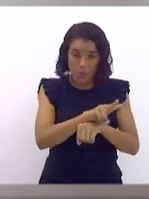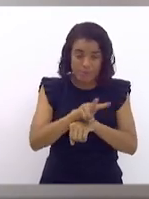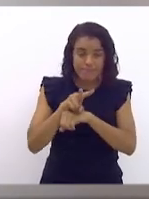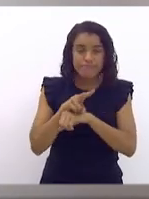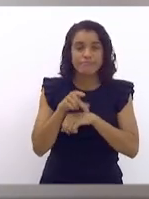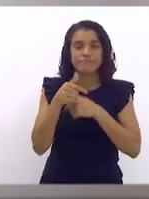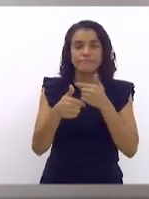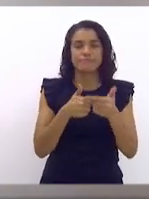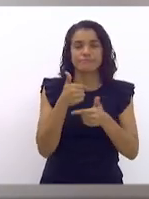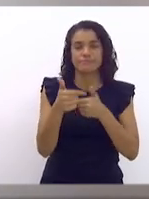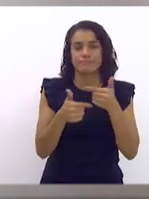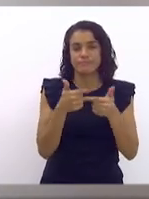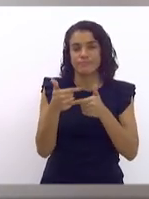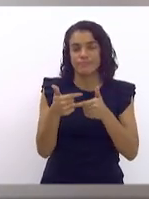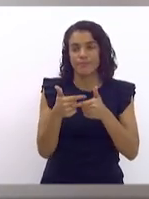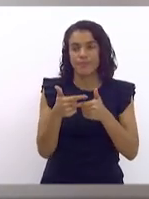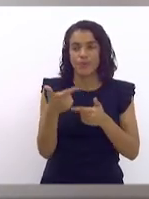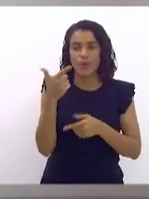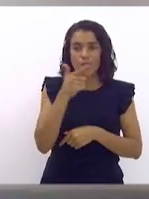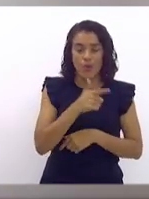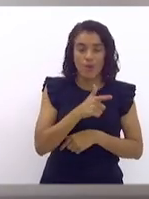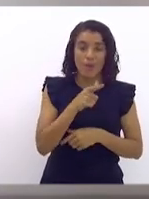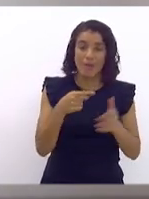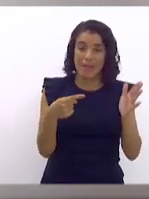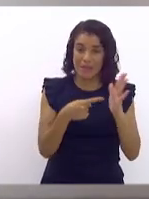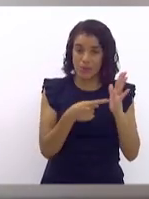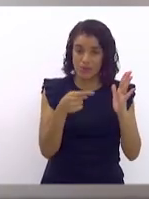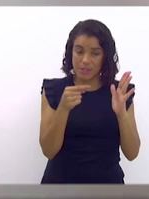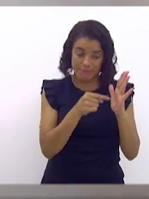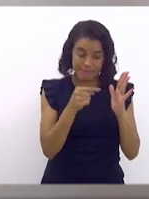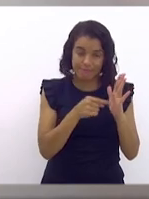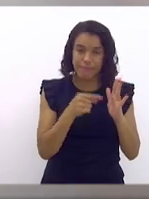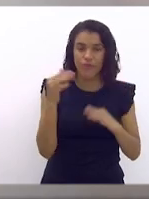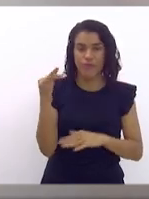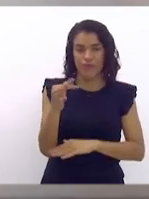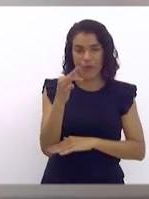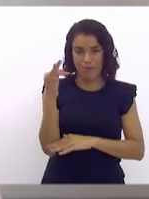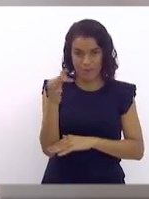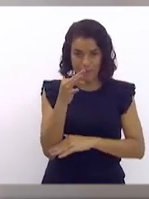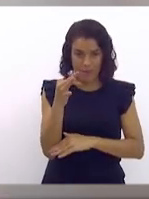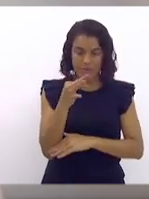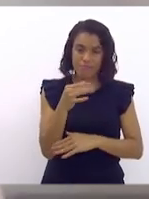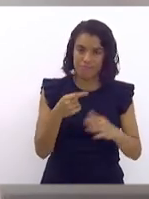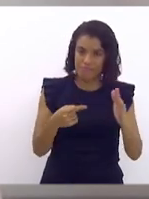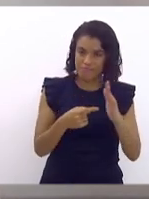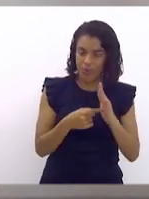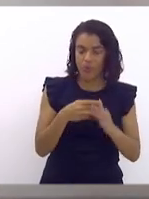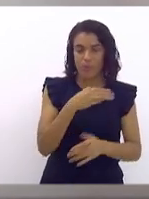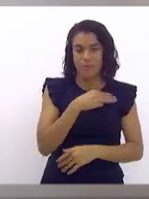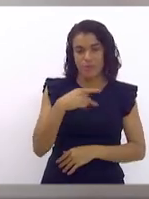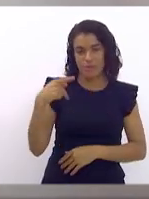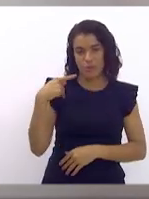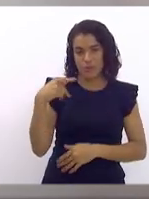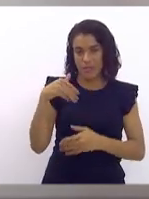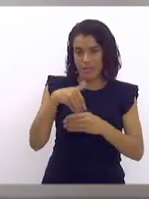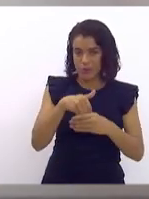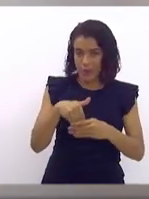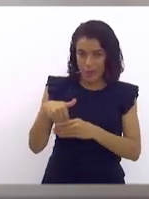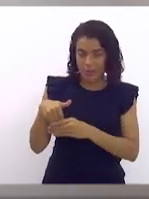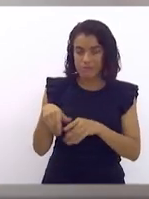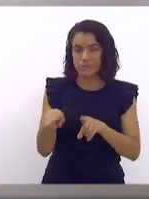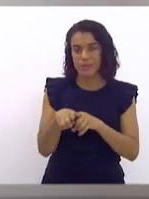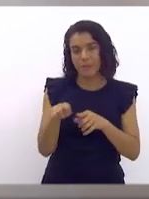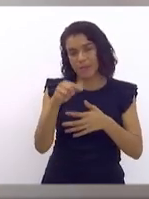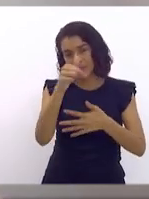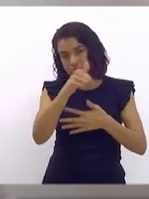a gente consegue acessar por meio das denúncias, formalmente, né, feitas ao Ministério Público Eleitoral e às outras instâncias